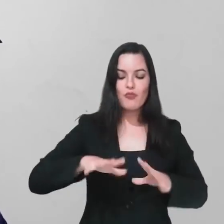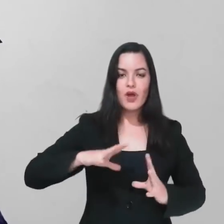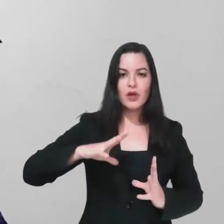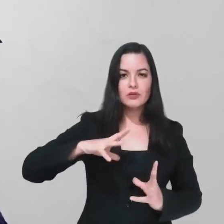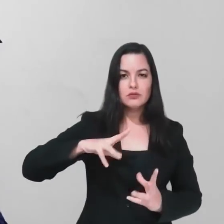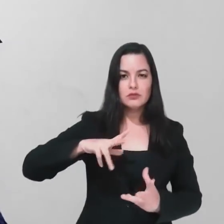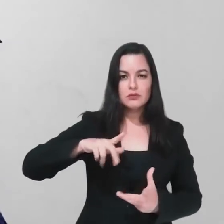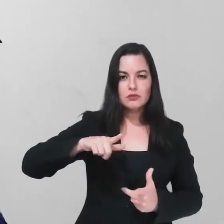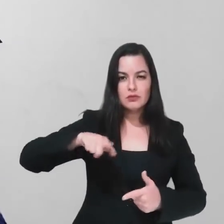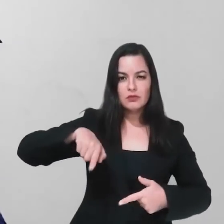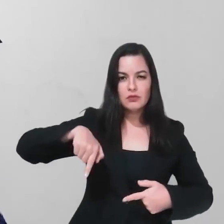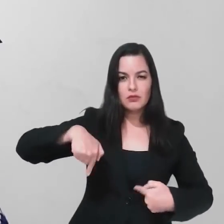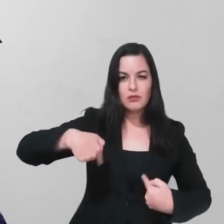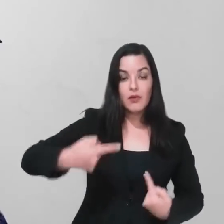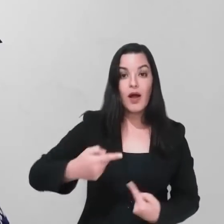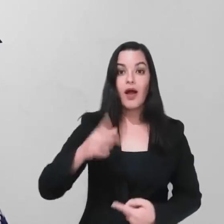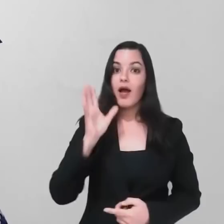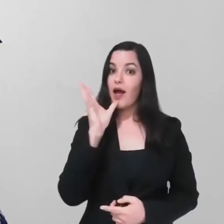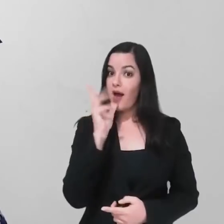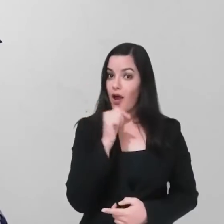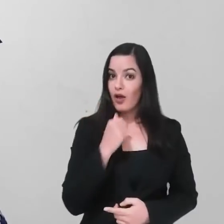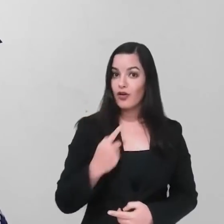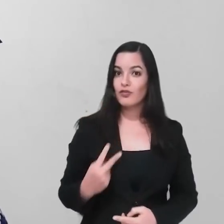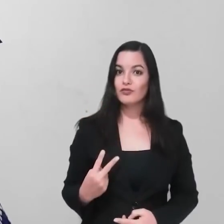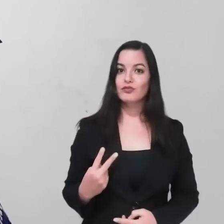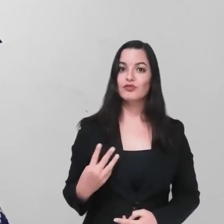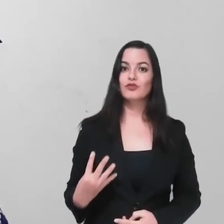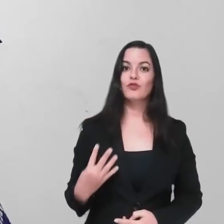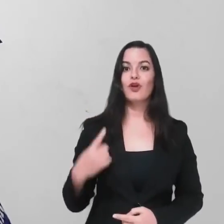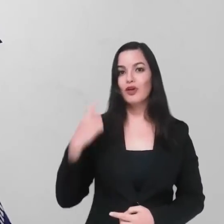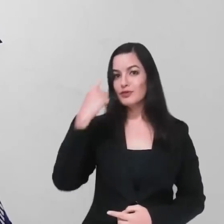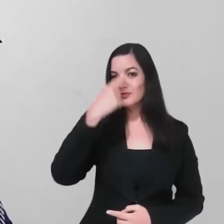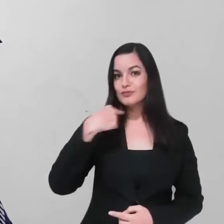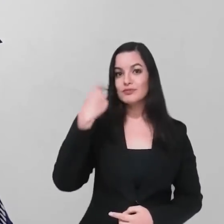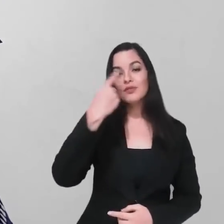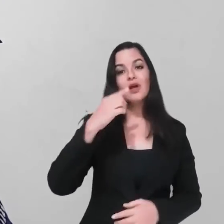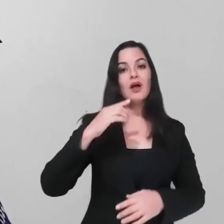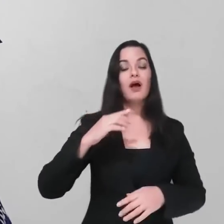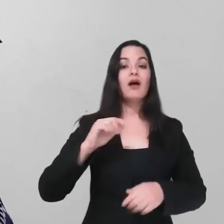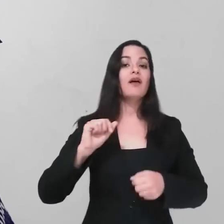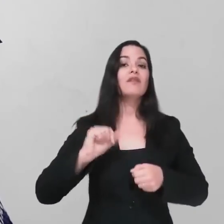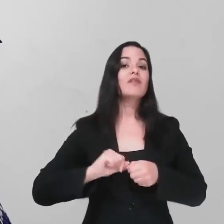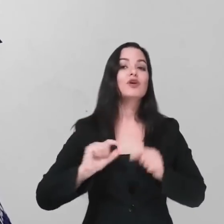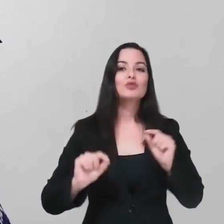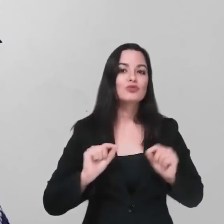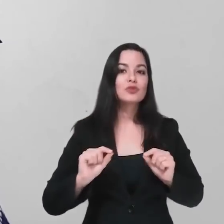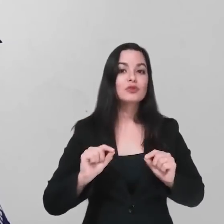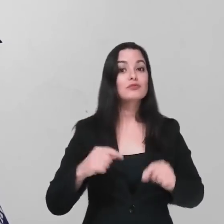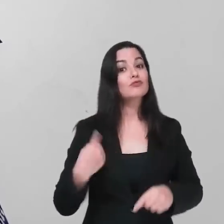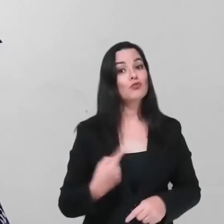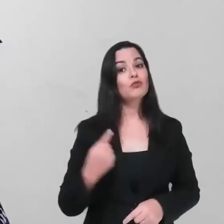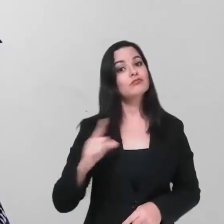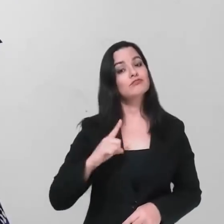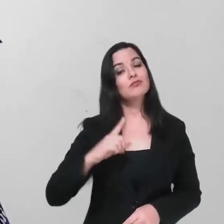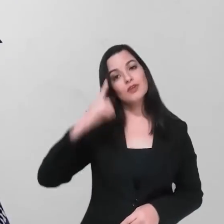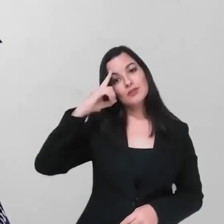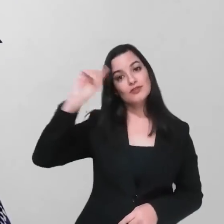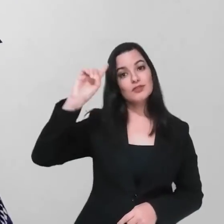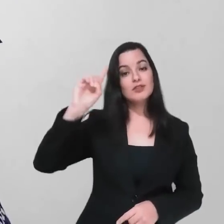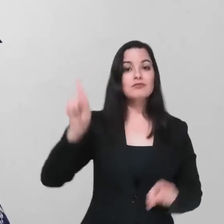essa volta completa em torno de si mesma, faz com que nós tenhamos o dia e a